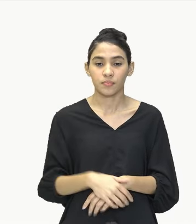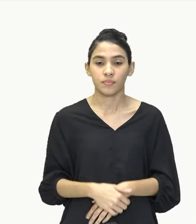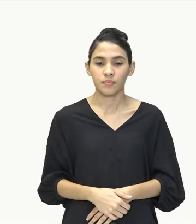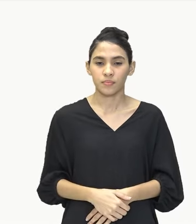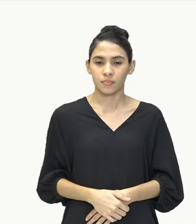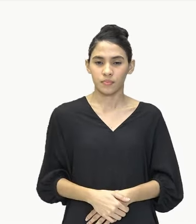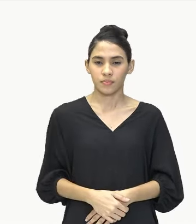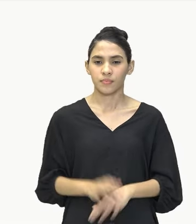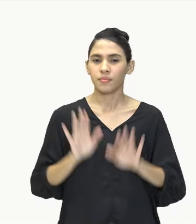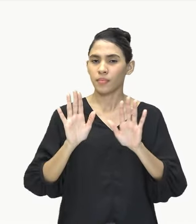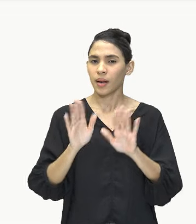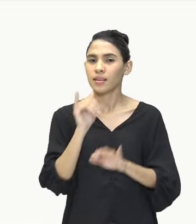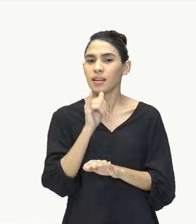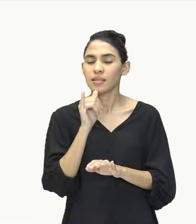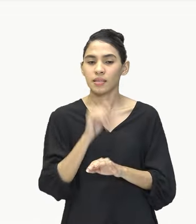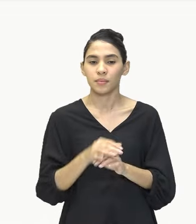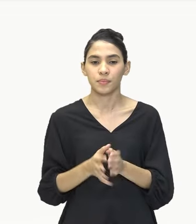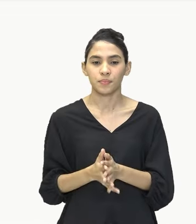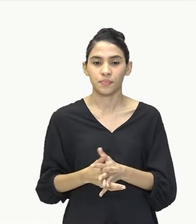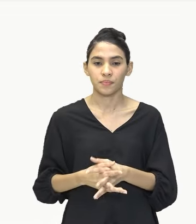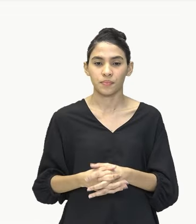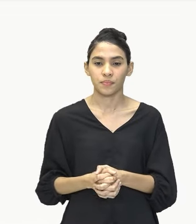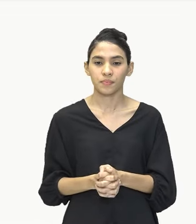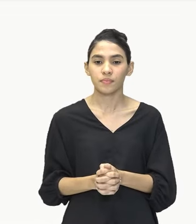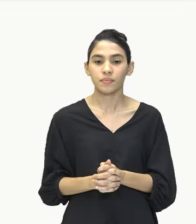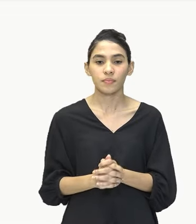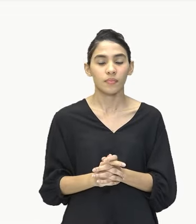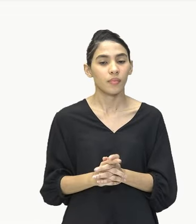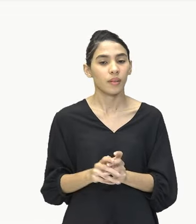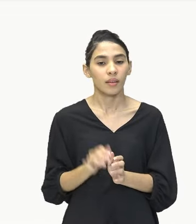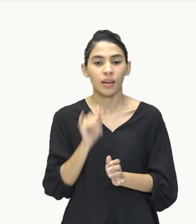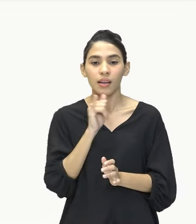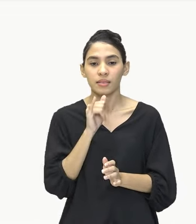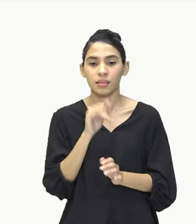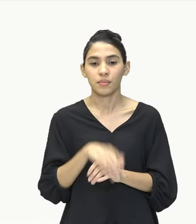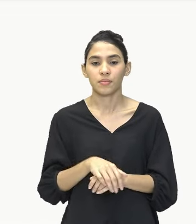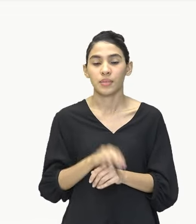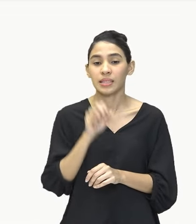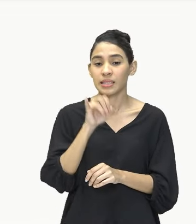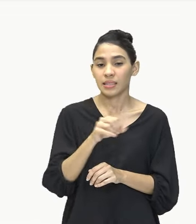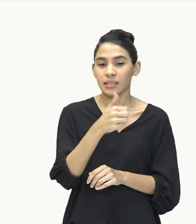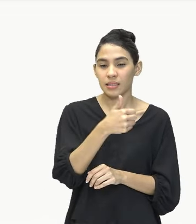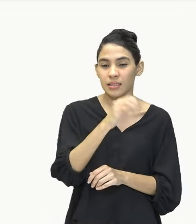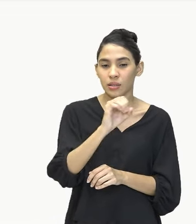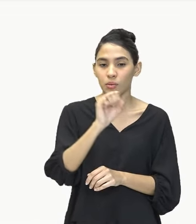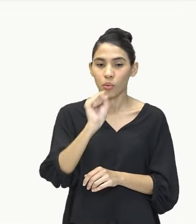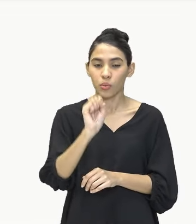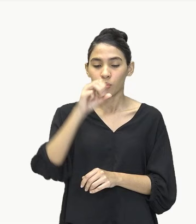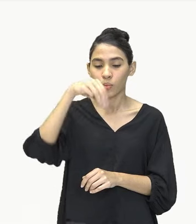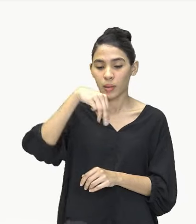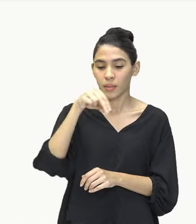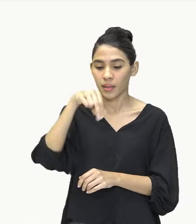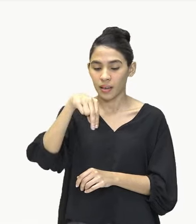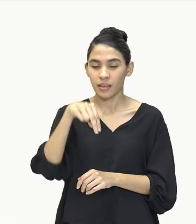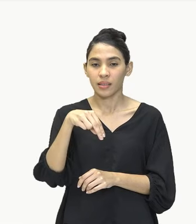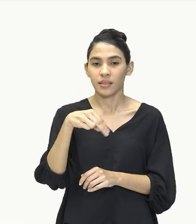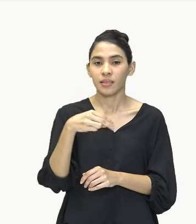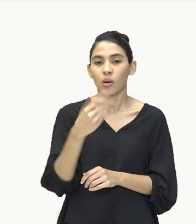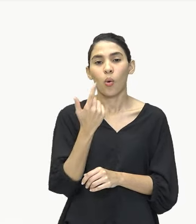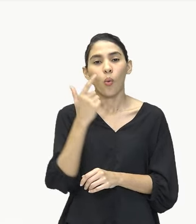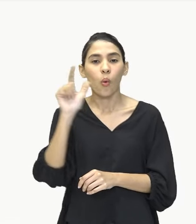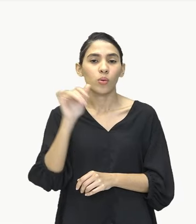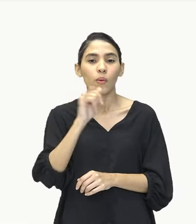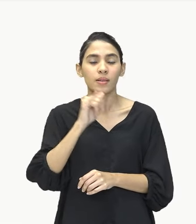Mas vamos supor que, por acaso, ao invés de aparecer 108 mn, apareça aí